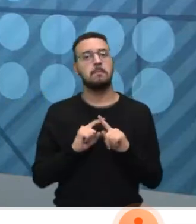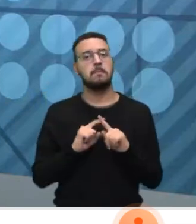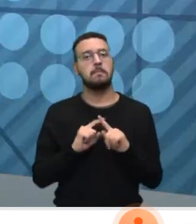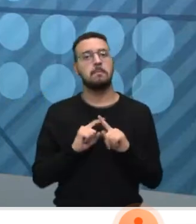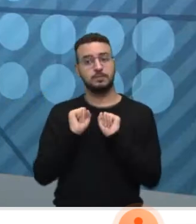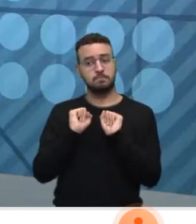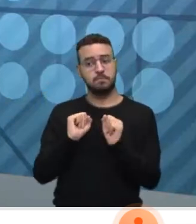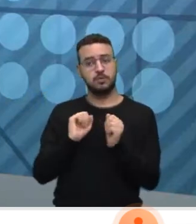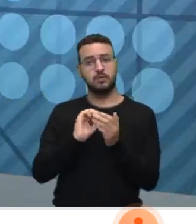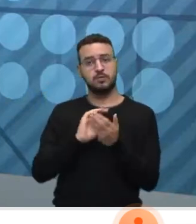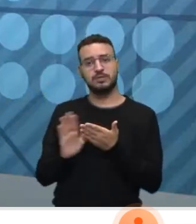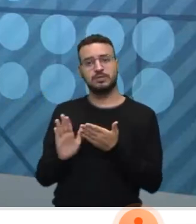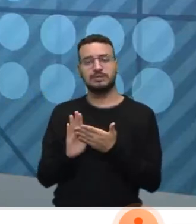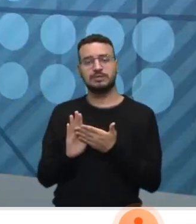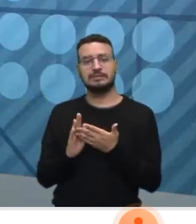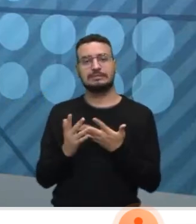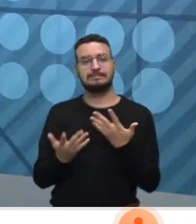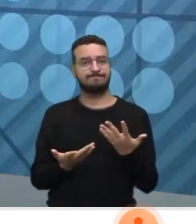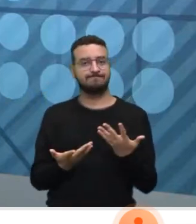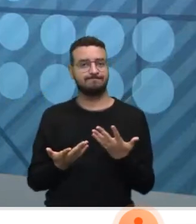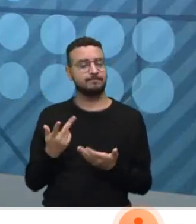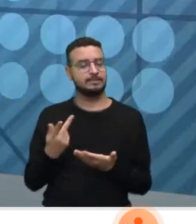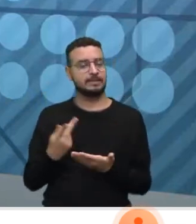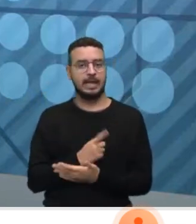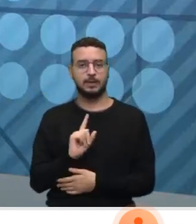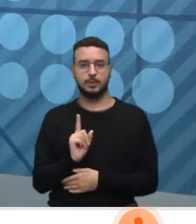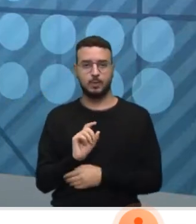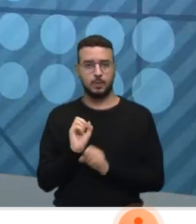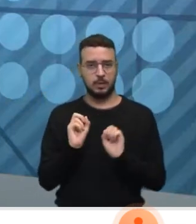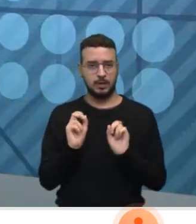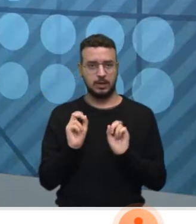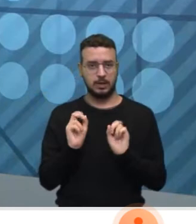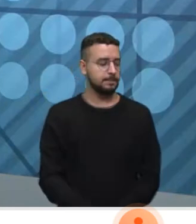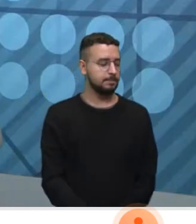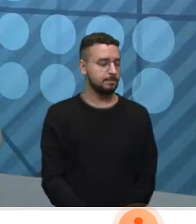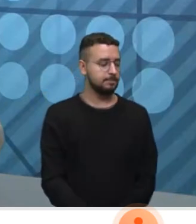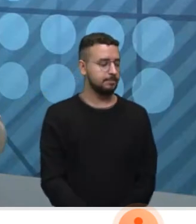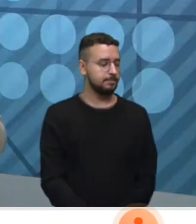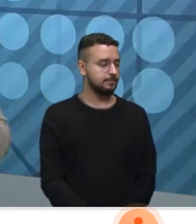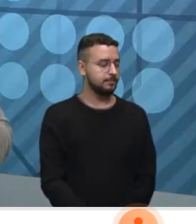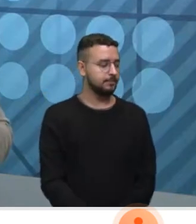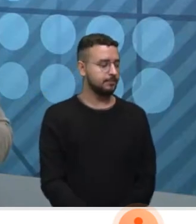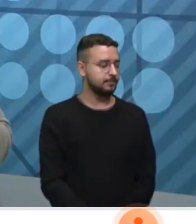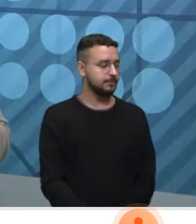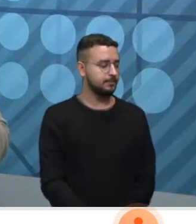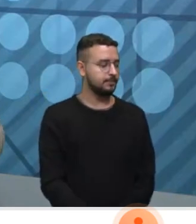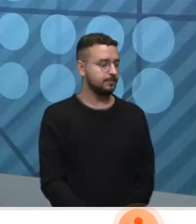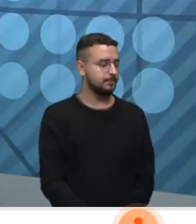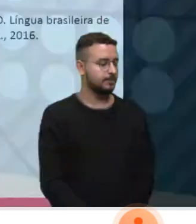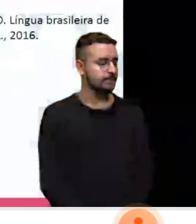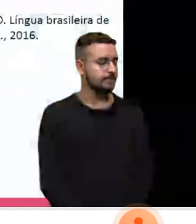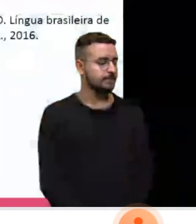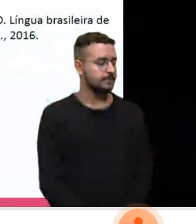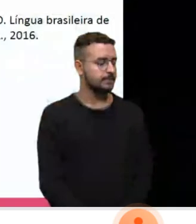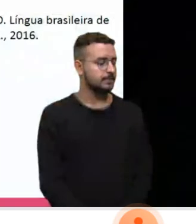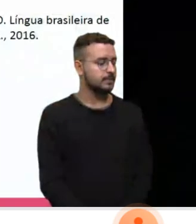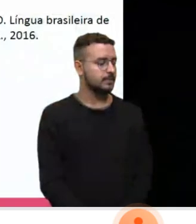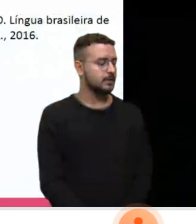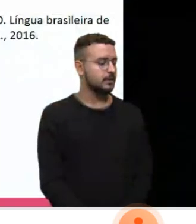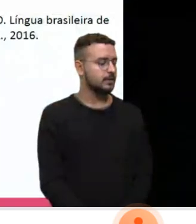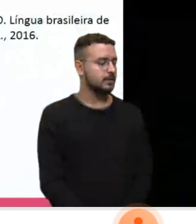posso sair, não está errado, tá bom? Lá, a nossa segunda citação, problema. A professora vai dizer